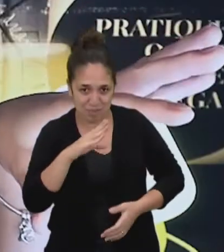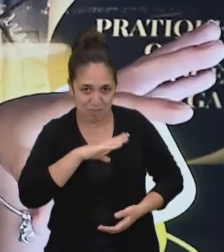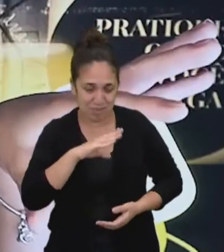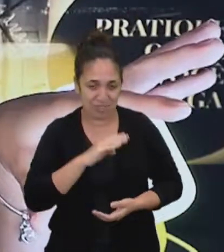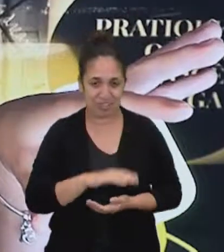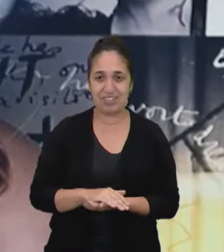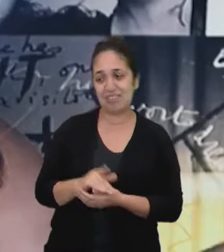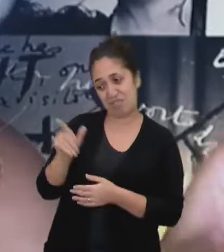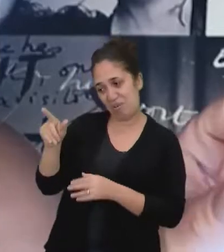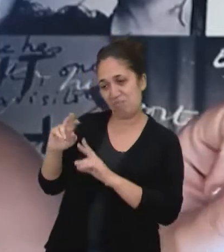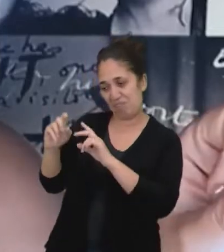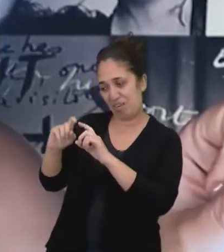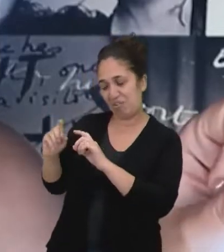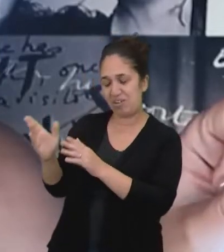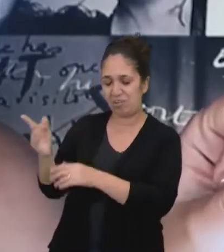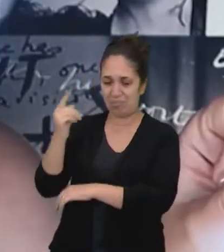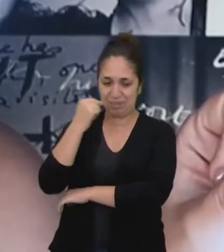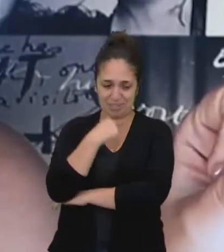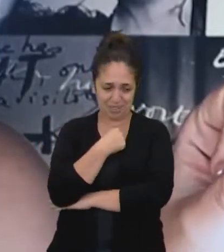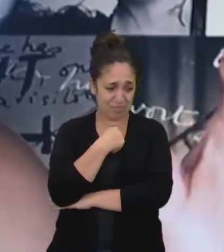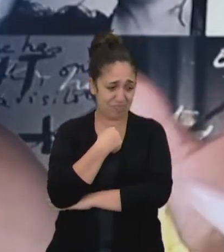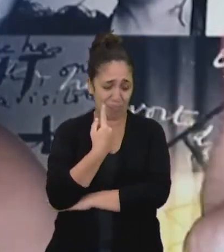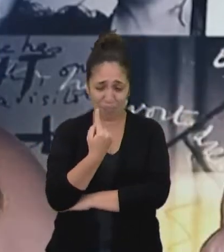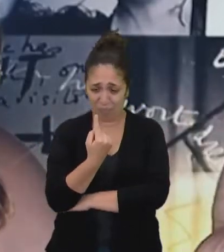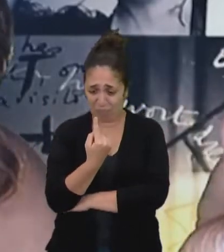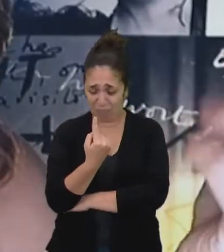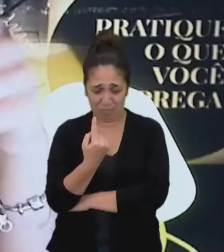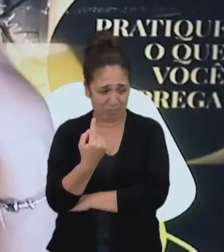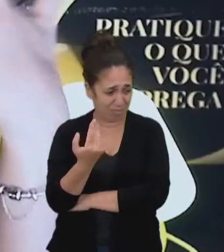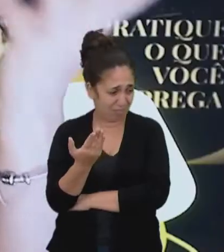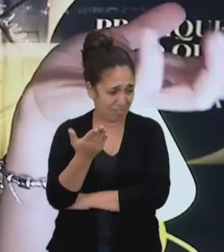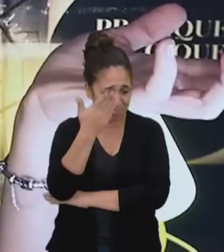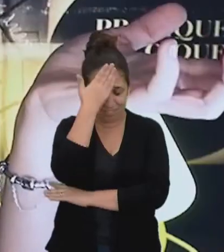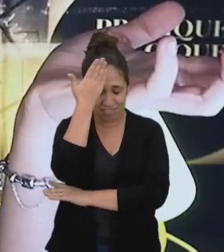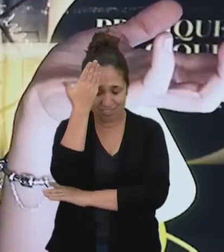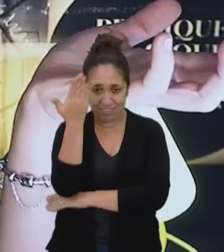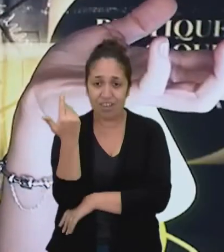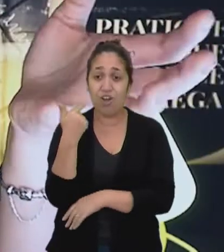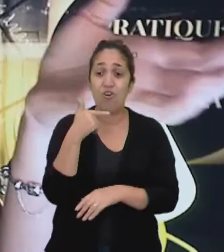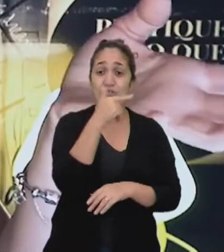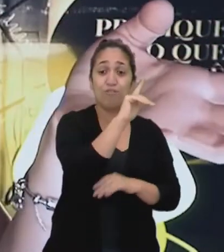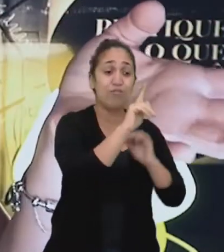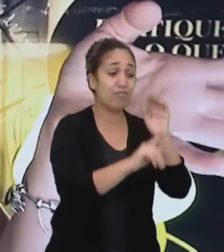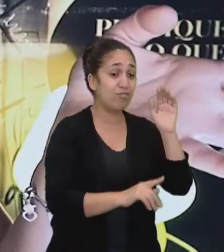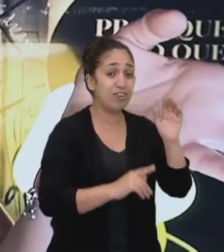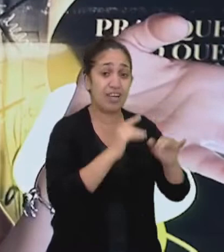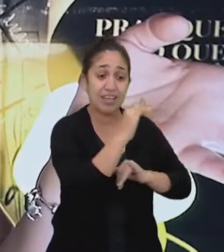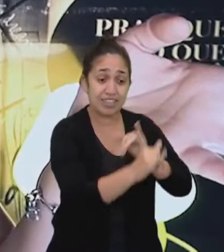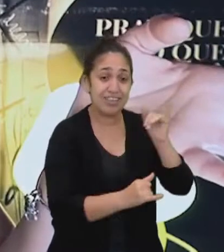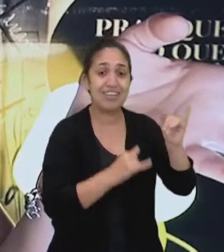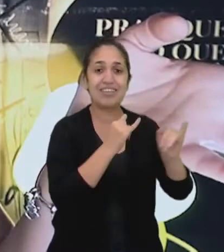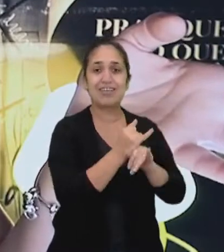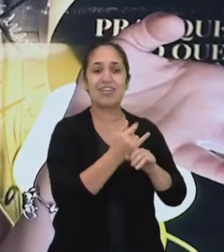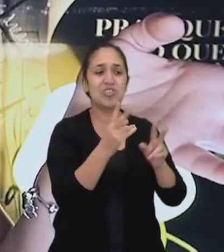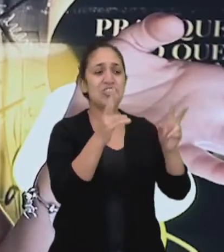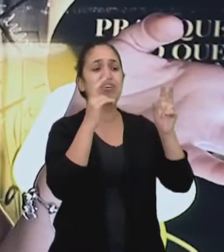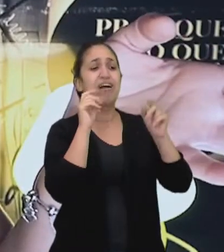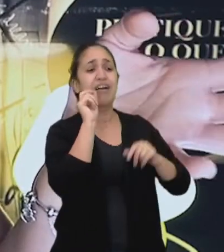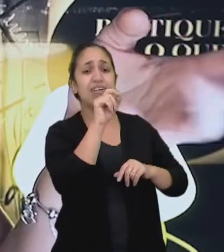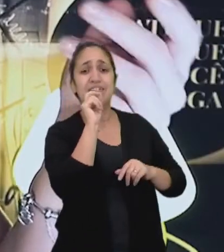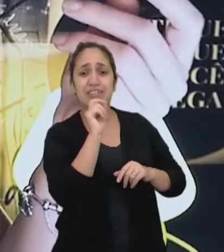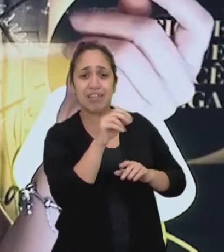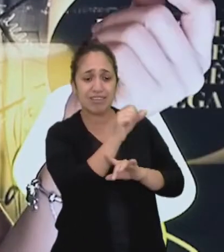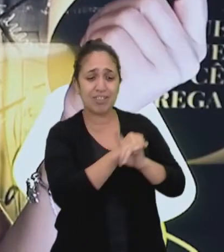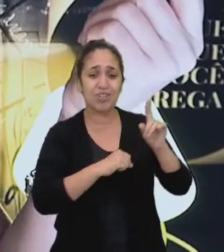daquela reunião me sentindo uma patoca, né? Uma idiota. E aí eu fui pra internet entender o que era a profissão de